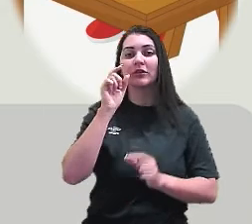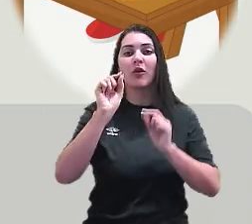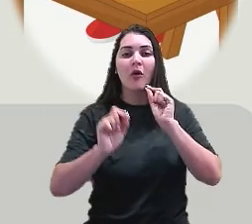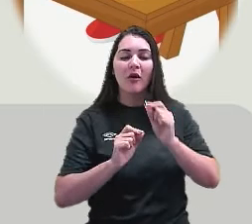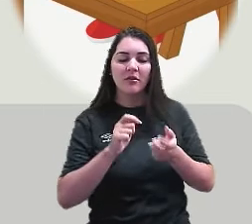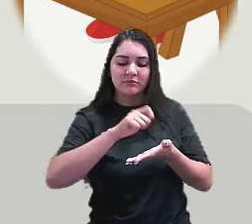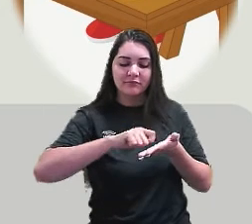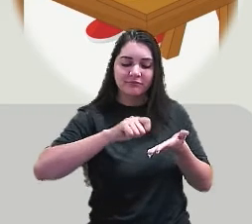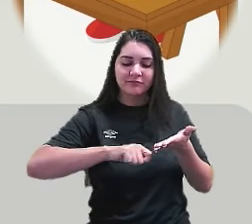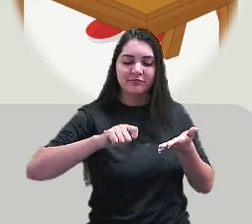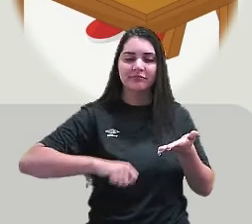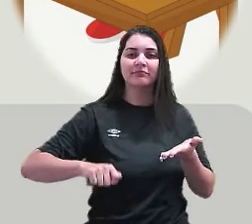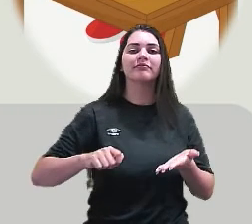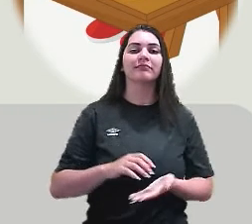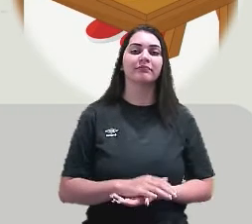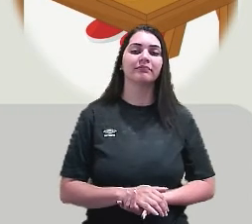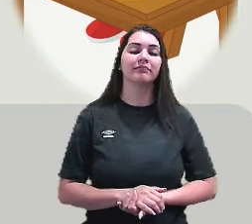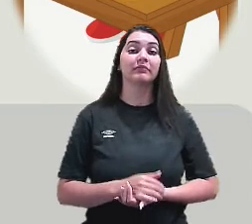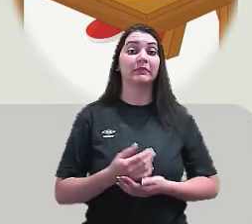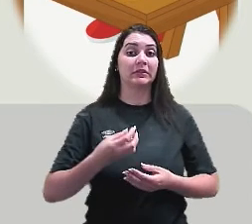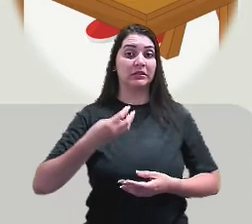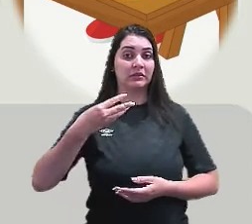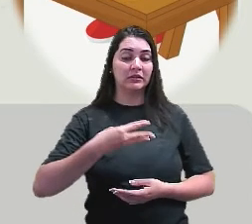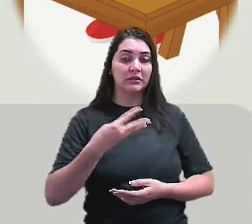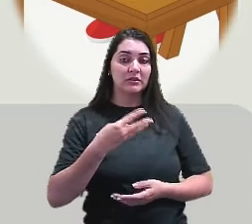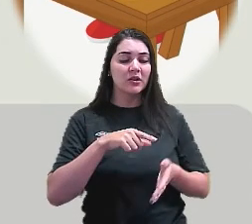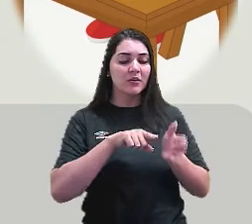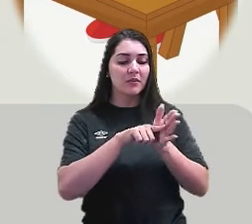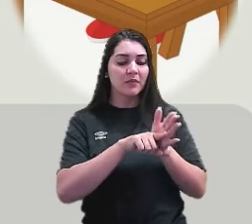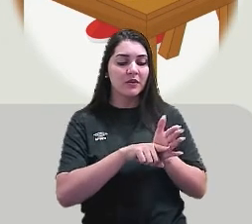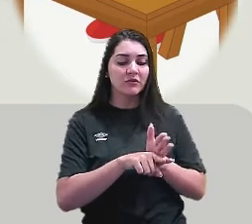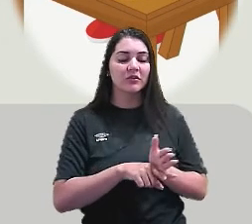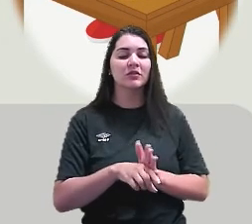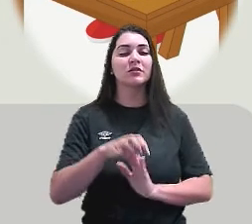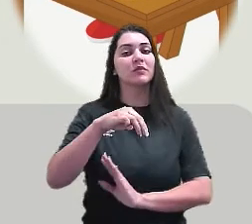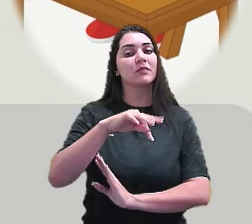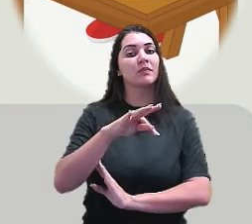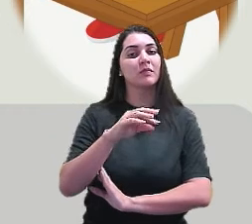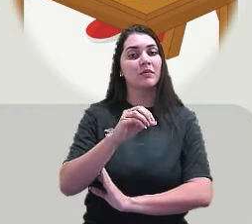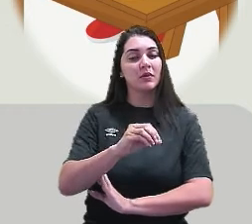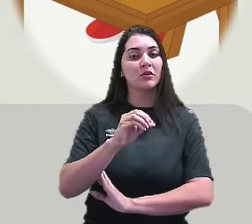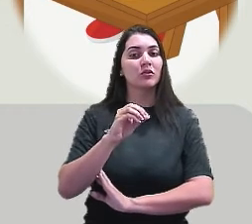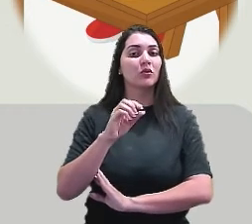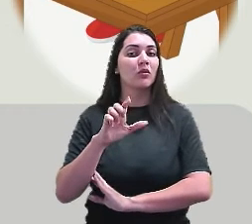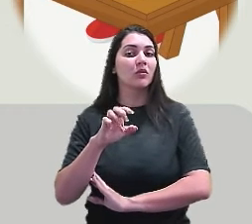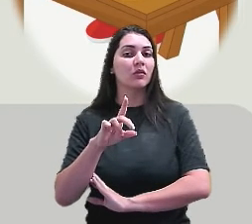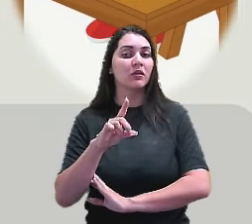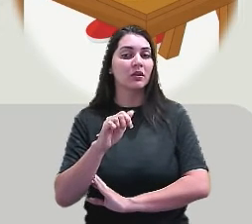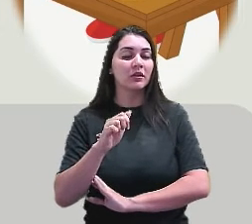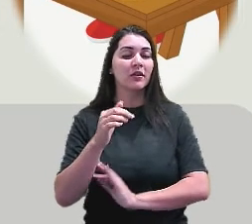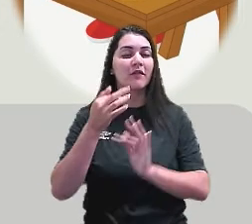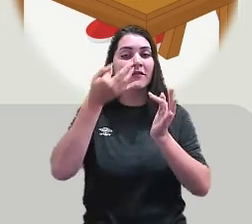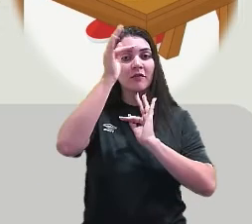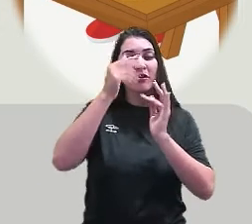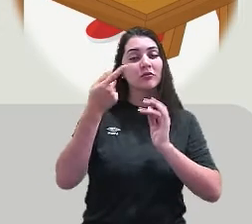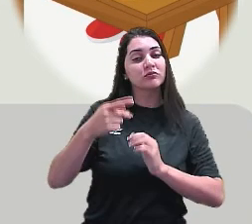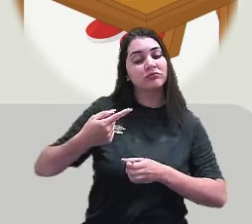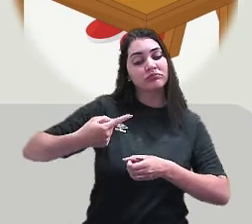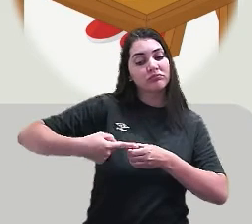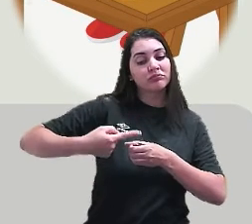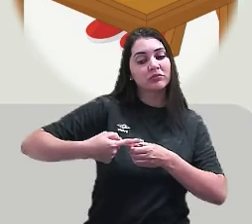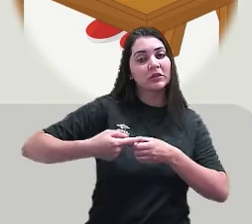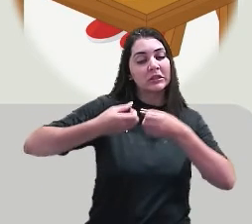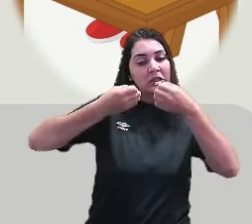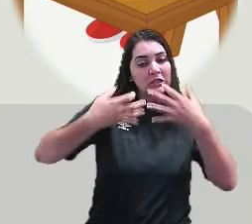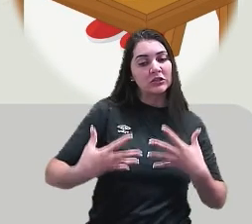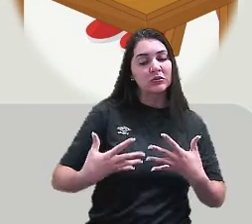eles escreveram. E terceiro, pesquise um mito ou lenda folclórica do seu município e descreva